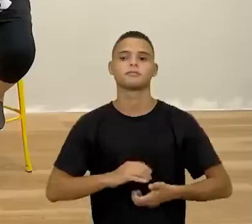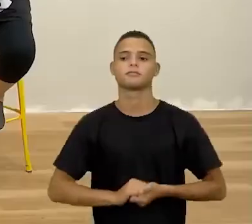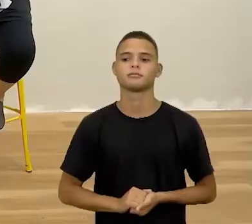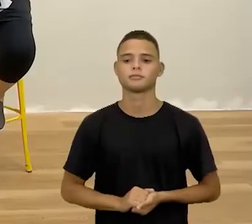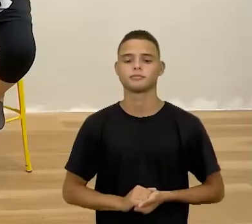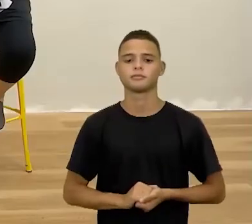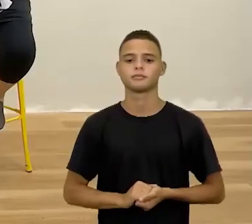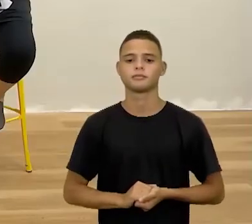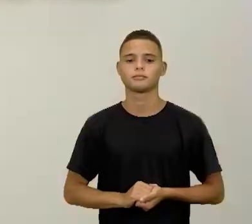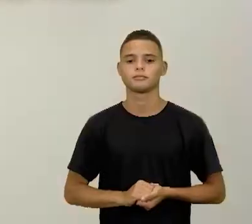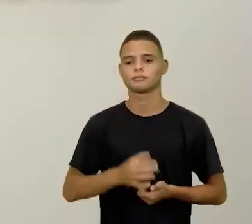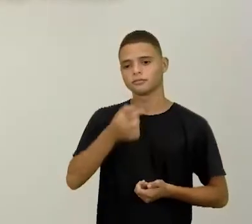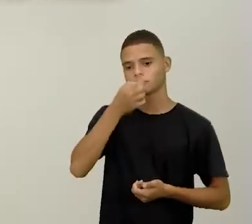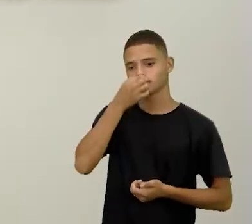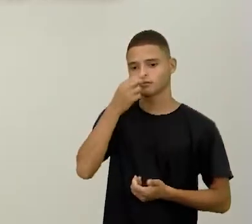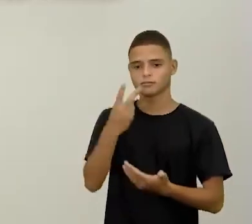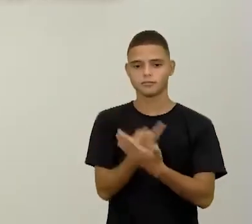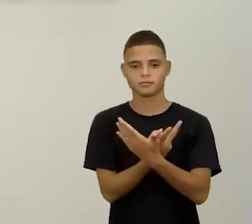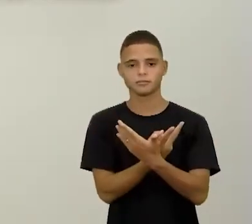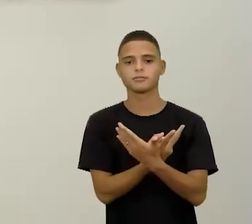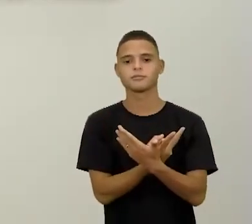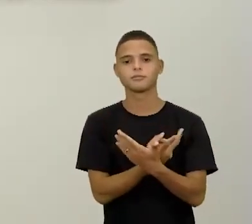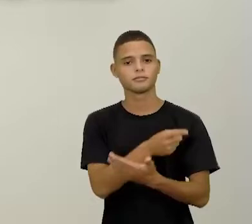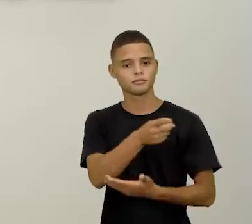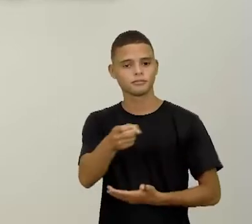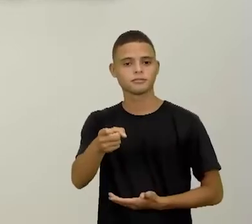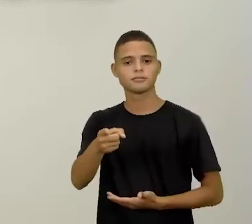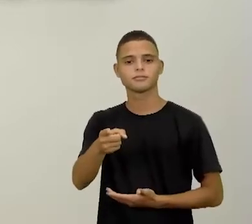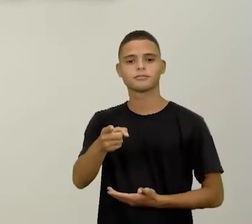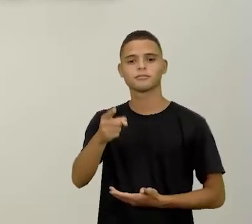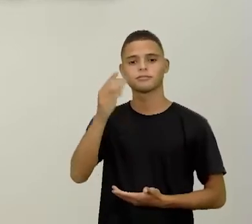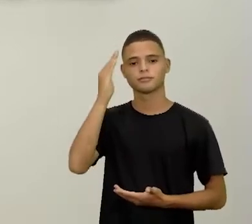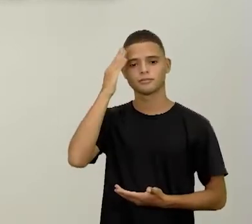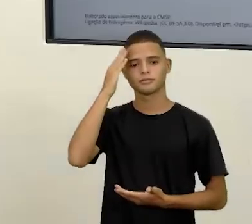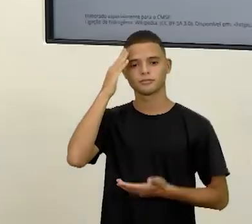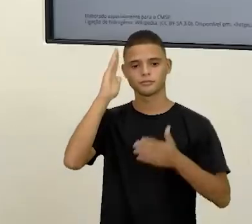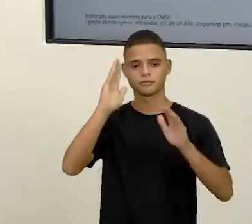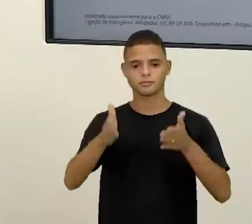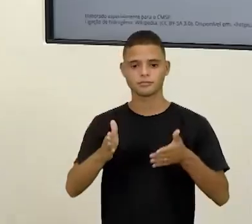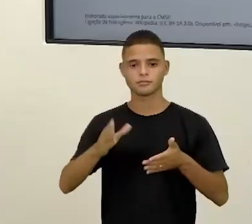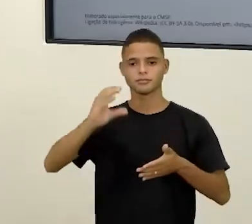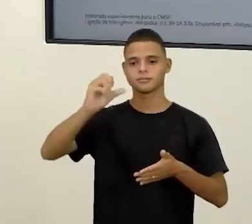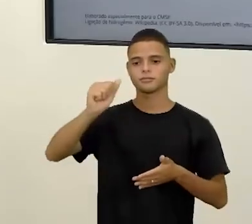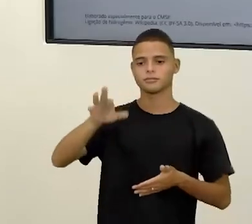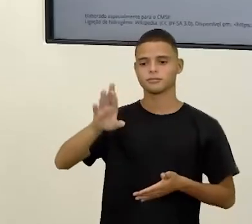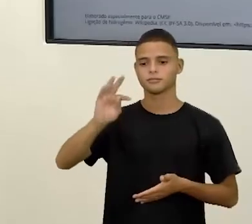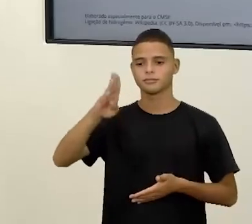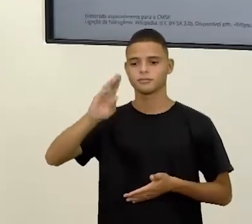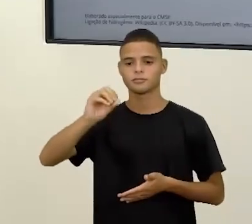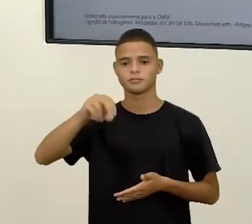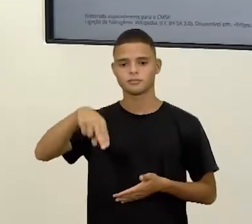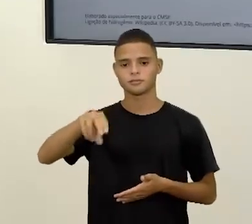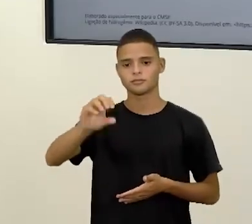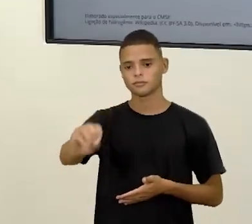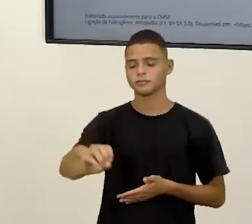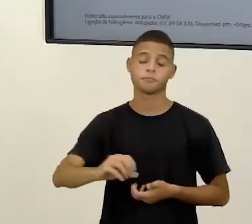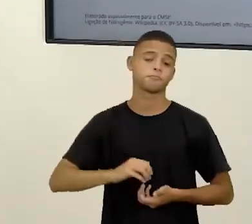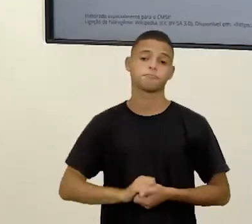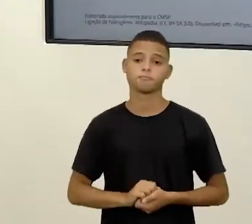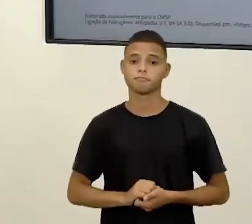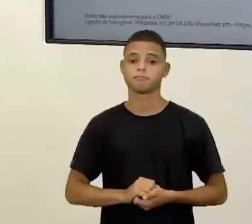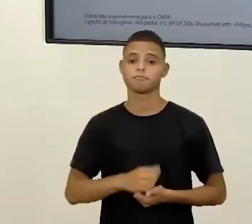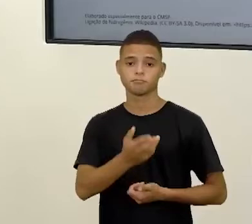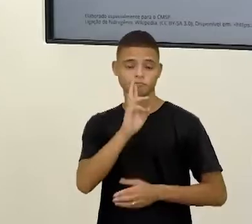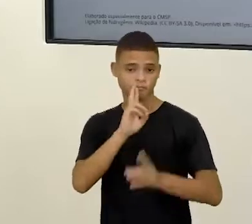gente, como a Fabi errou, né? Você já sabe que não é. Não tem carbono, como vai ser o hidrocarboneto? A pessoa não olha a imagem. É isso.